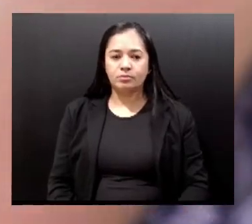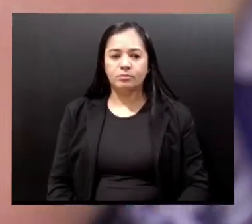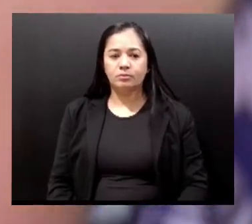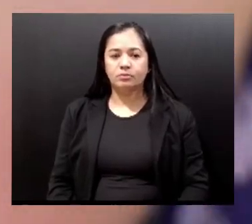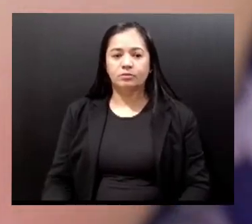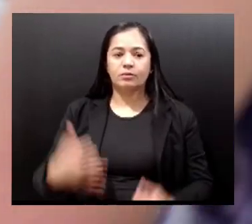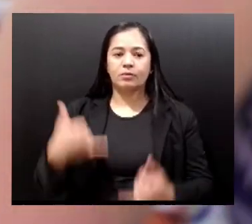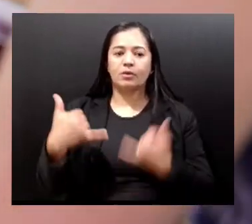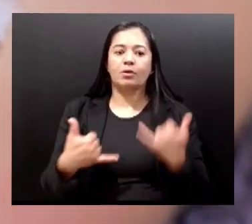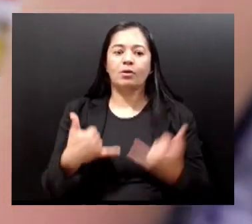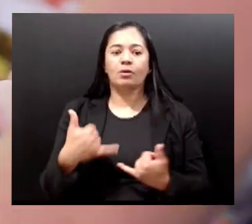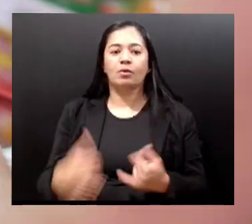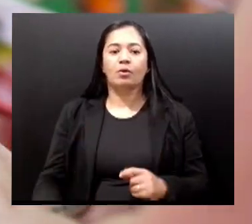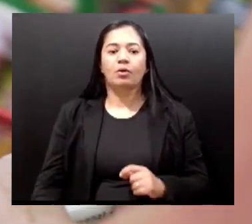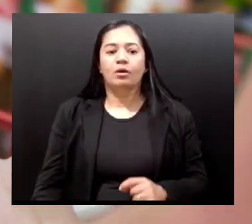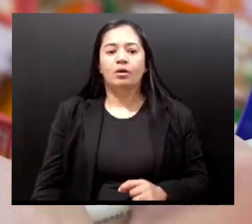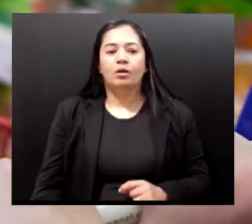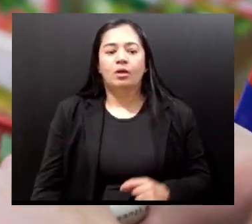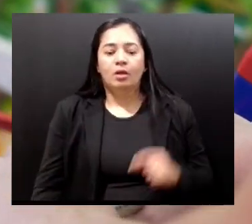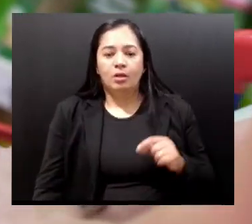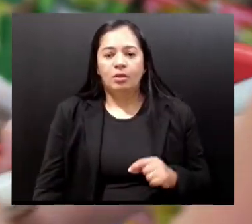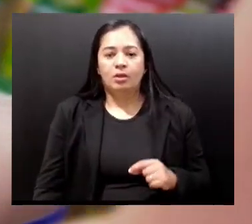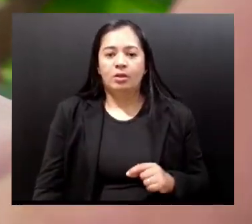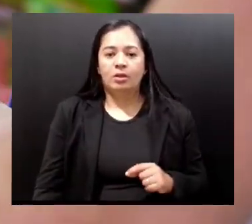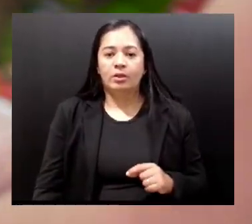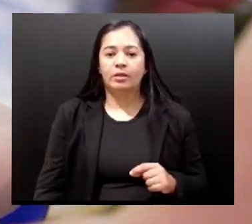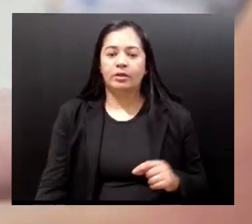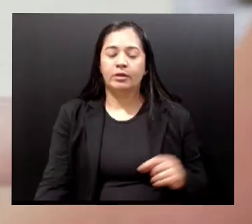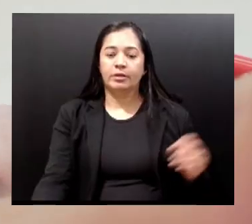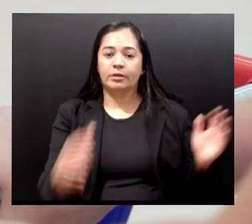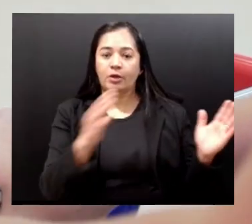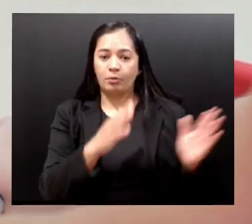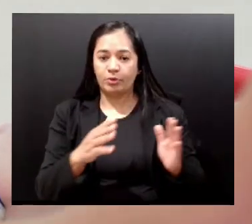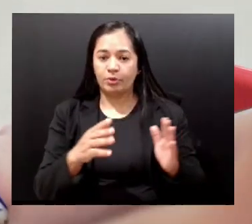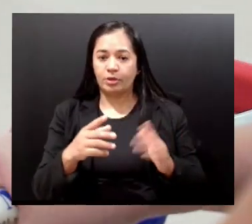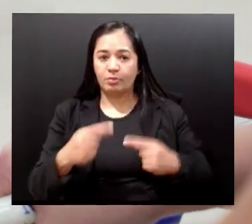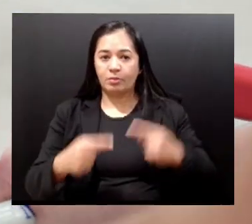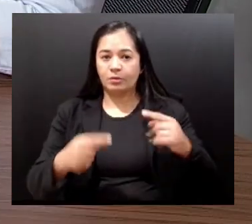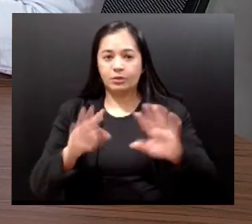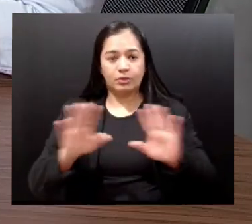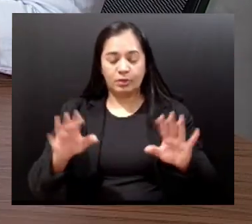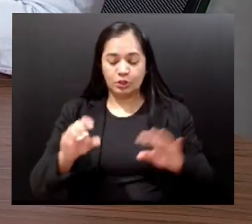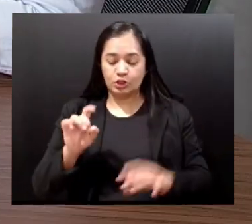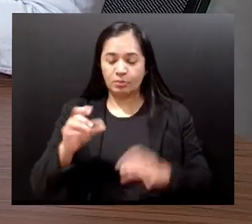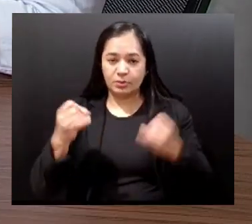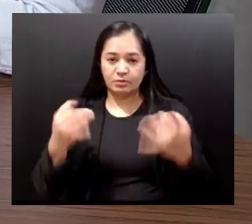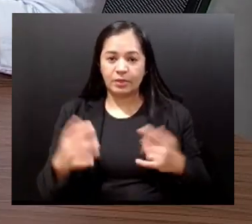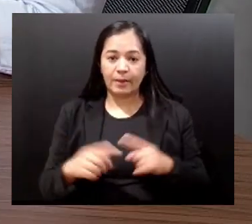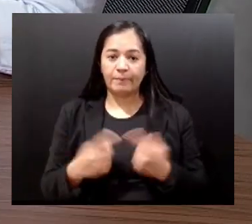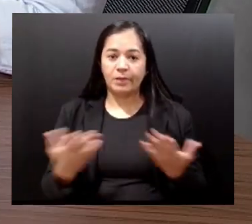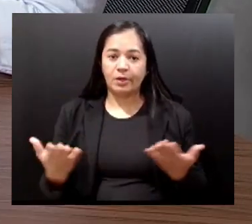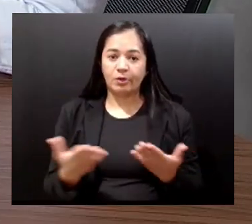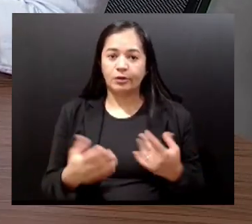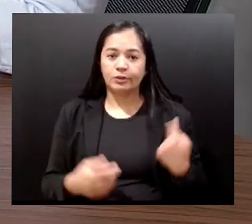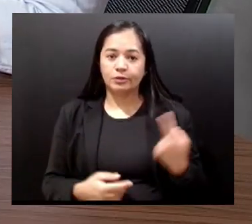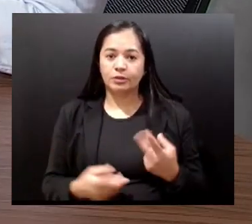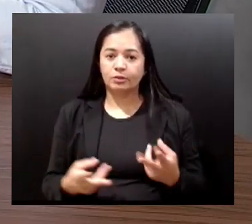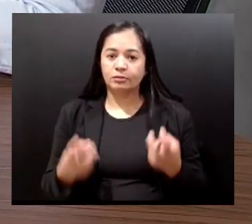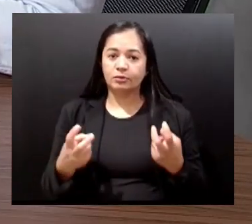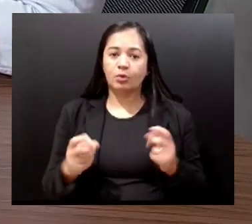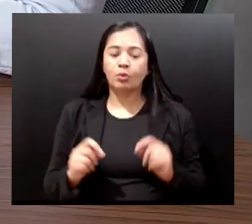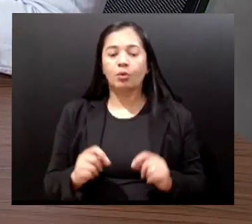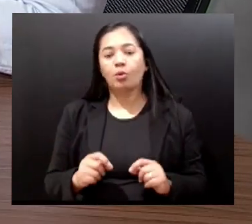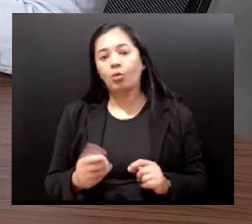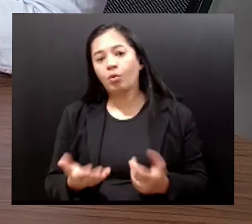não é um programa político nem nada, a gente está com um viés de explicar. Mas recentemente a gente viu alguns políticos dizendo que o brasileiro não